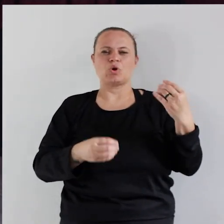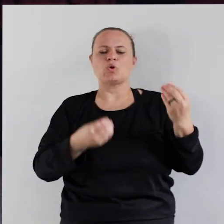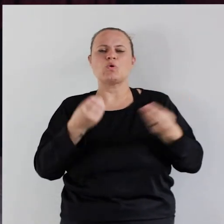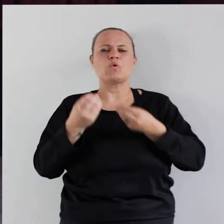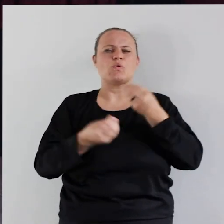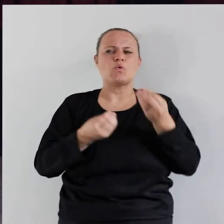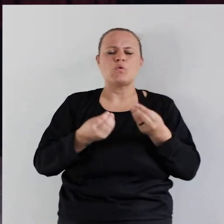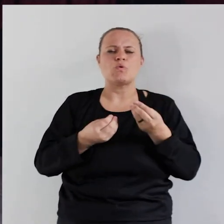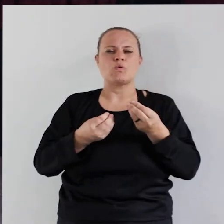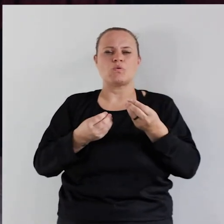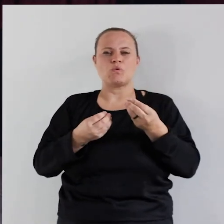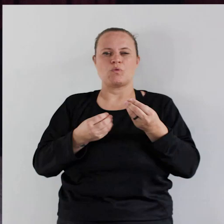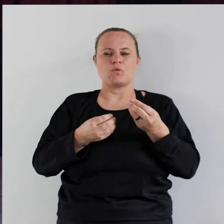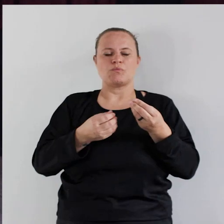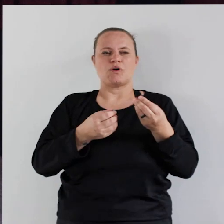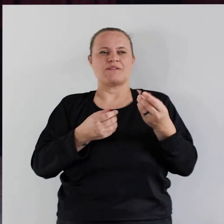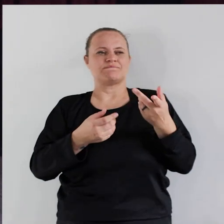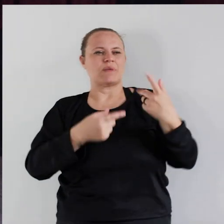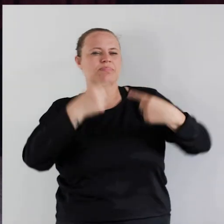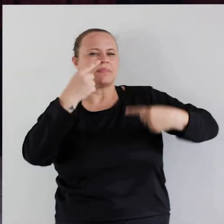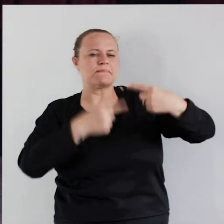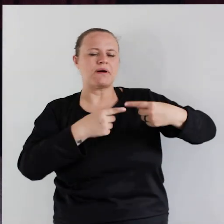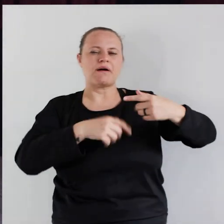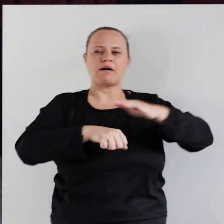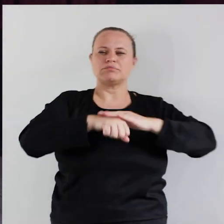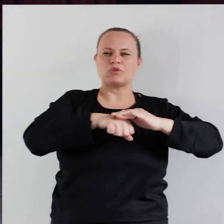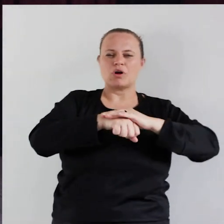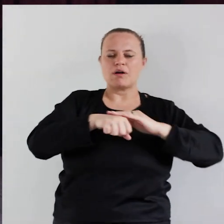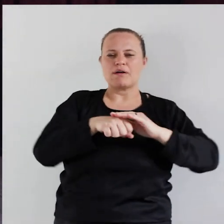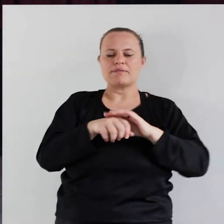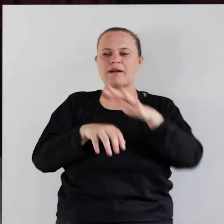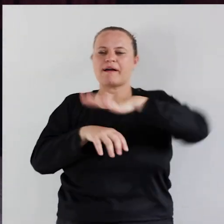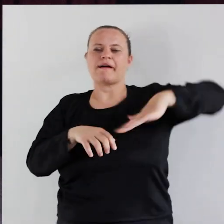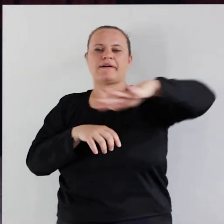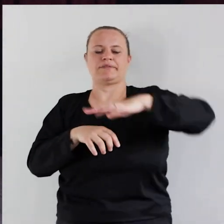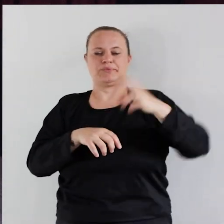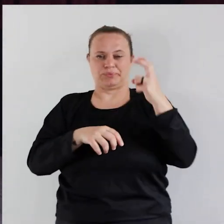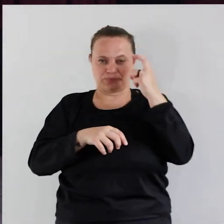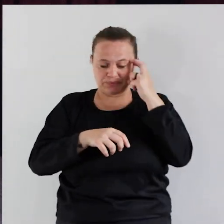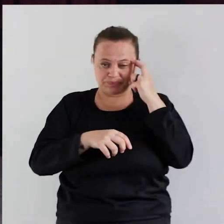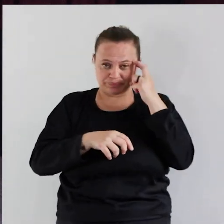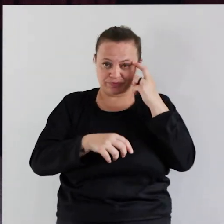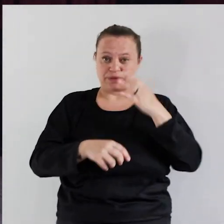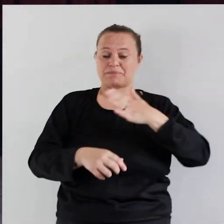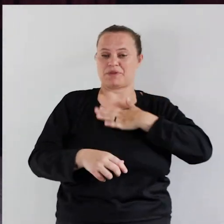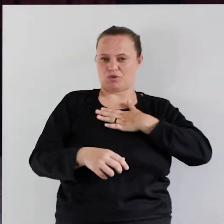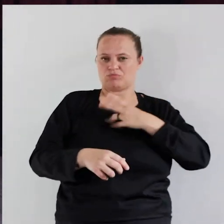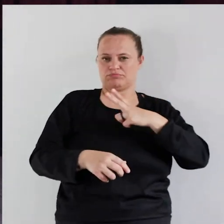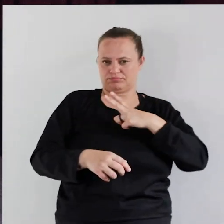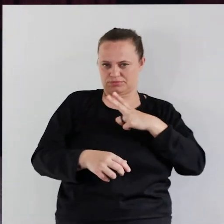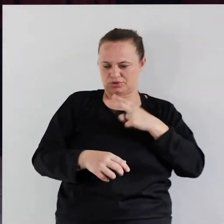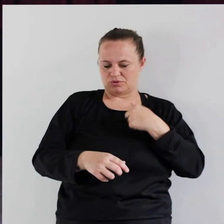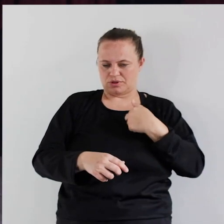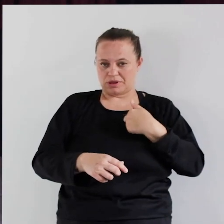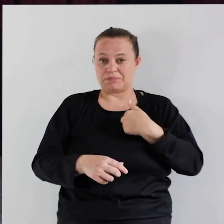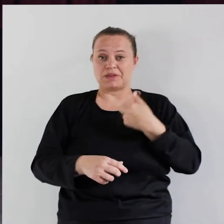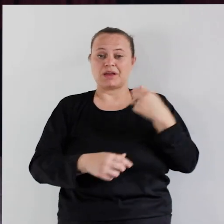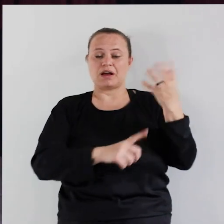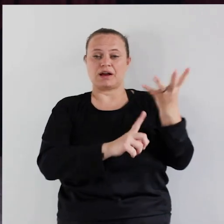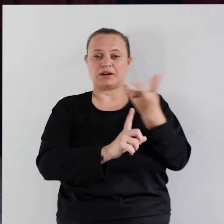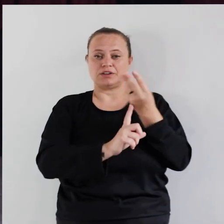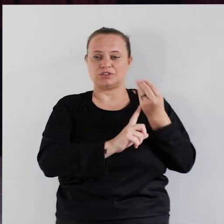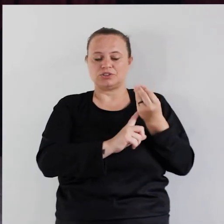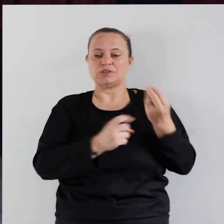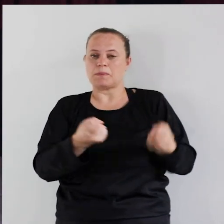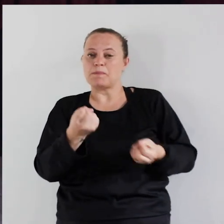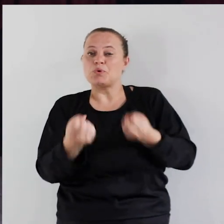organização. Então, para a gente também interessa ver, né, como se dá a organização, a articulação de organizações do campo da cultura.